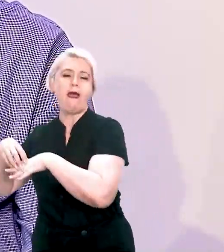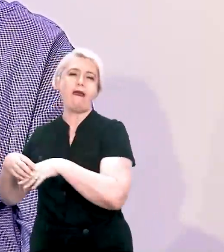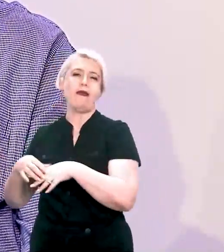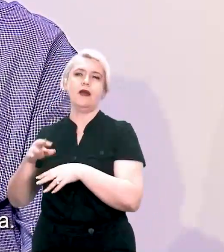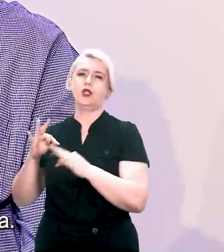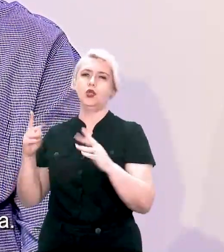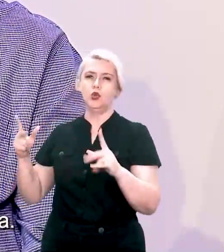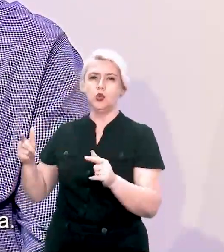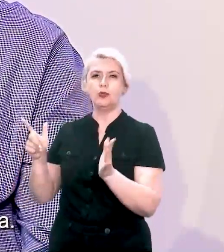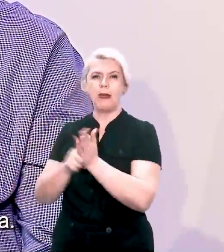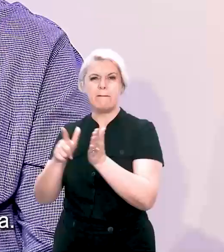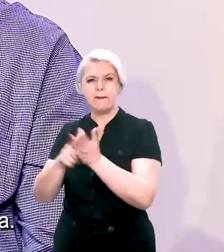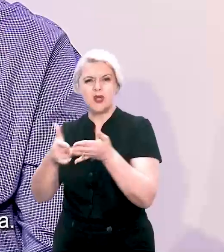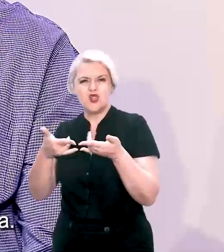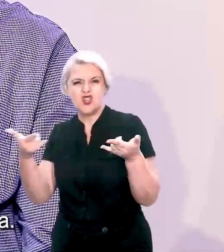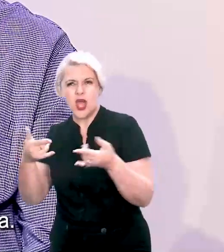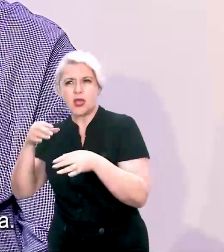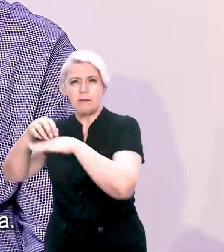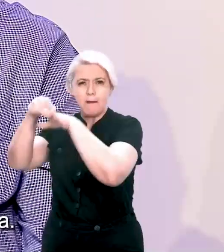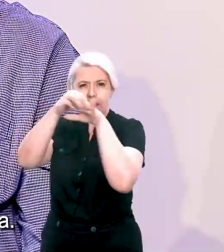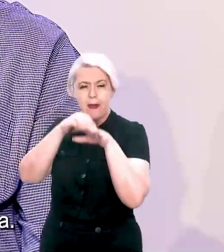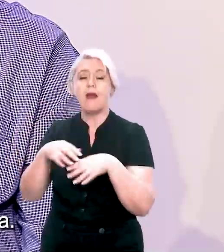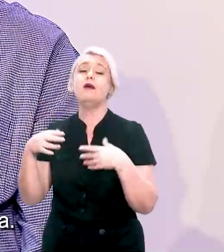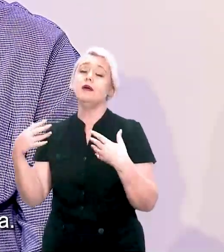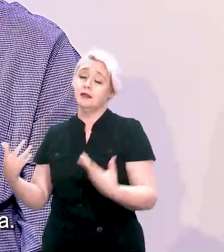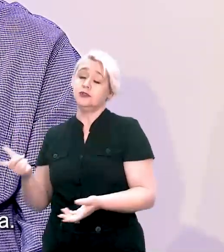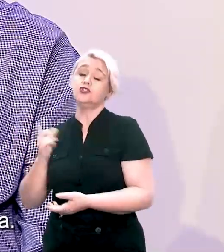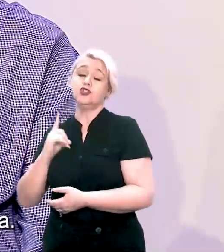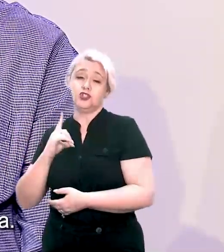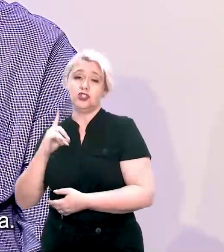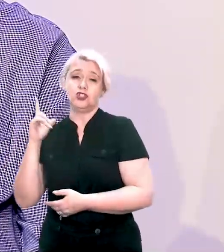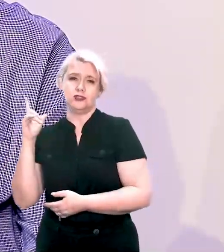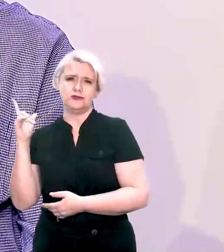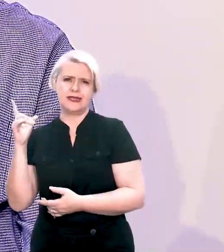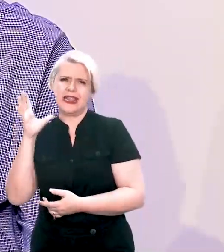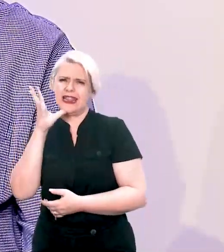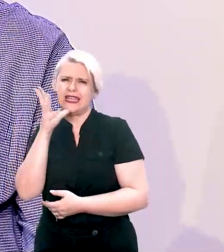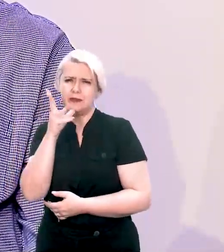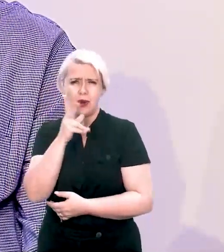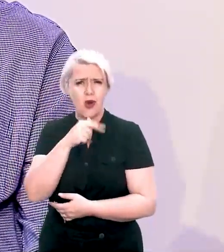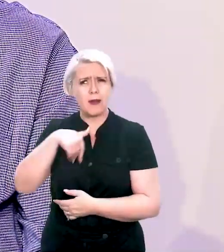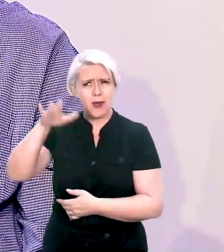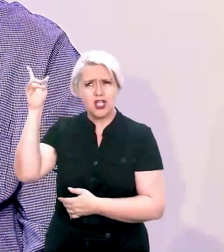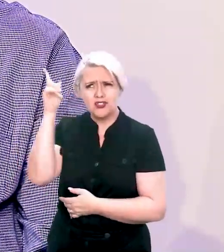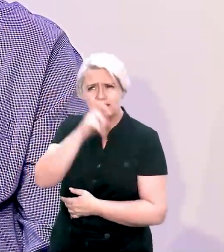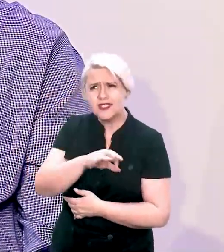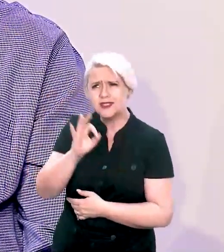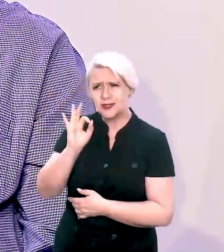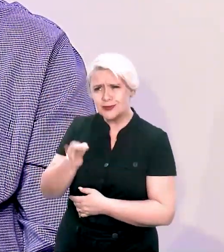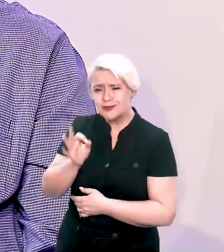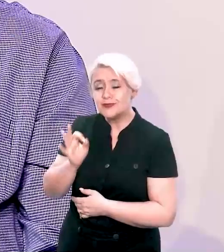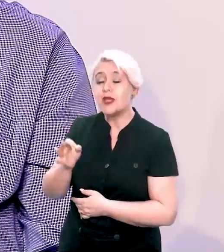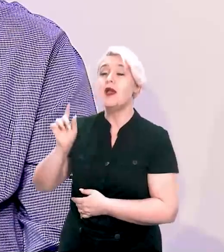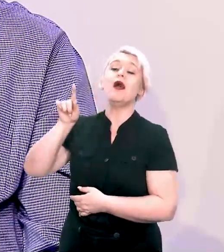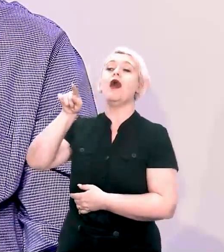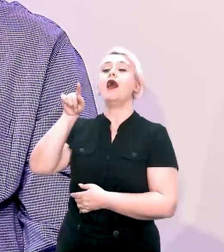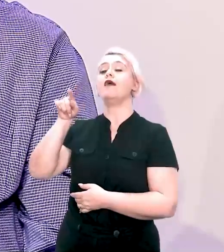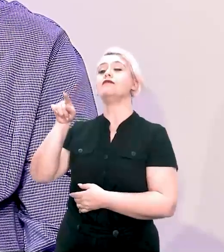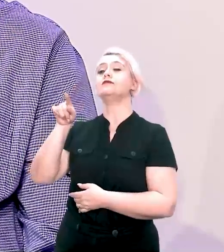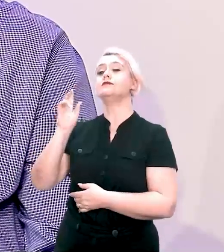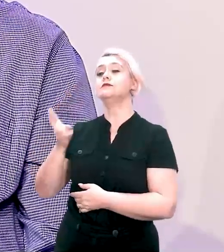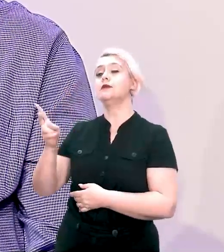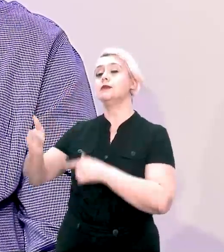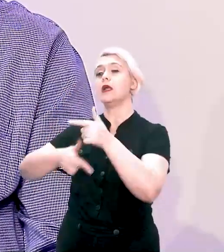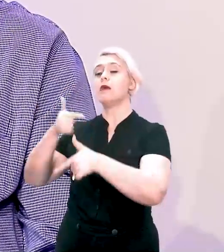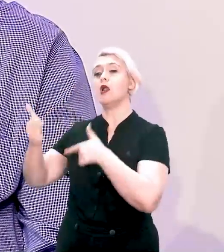em papel, então era uma coisa muito mais demorada, mais difícil. E aí você sempre trabalhou no banco